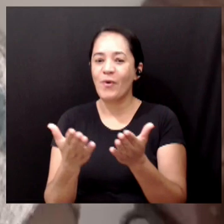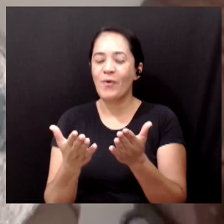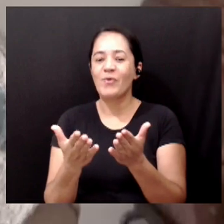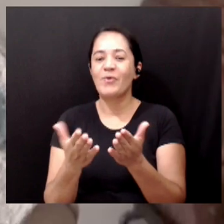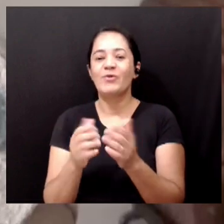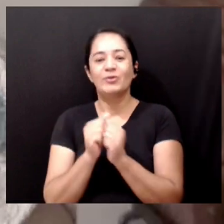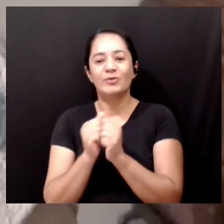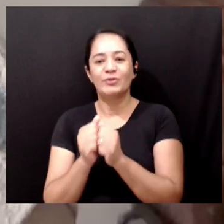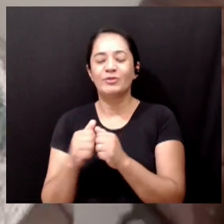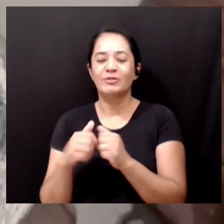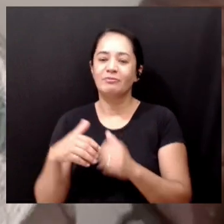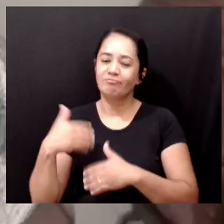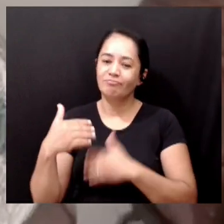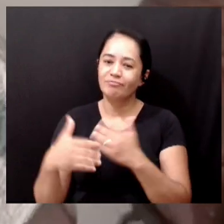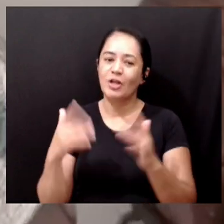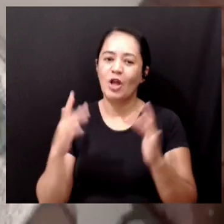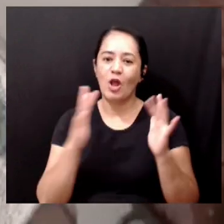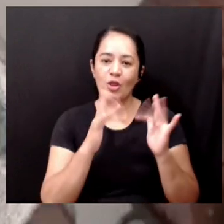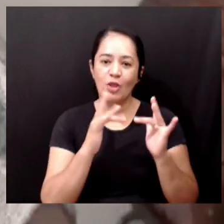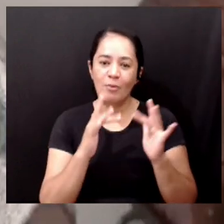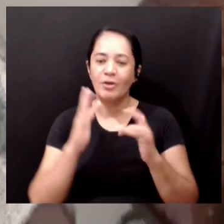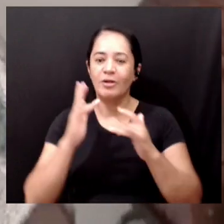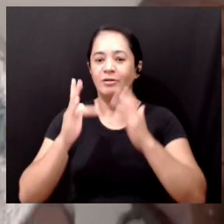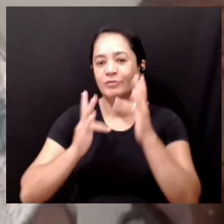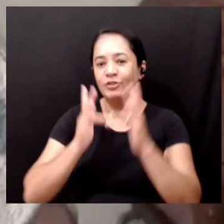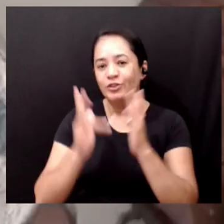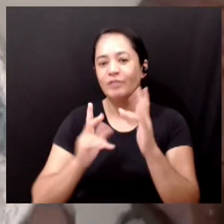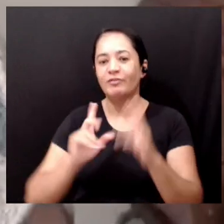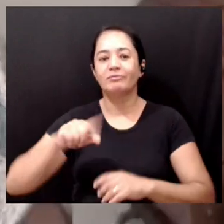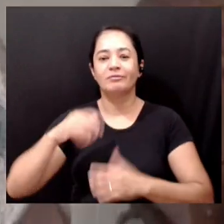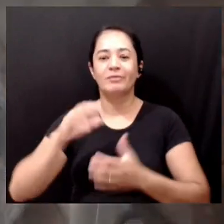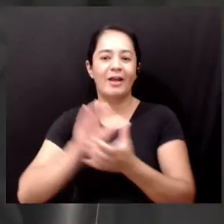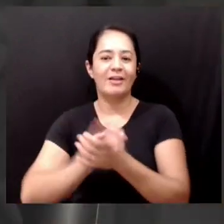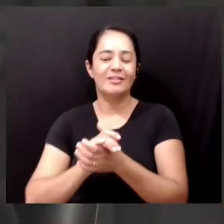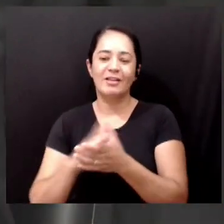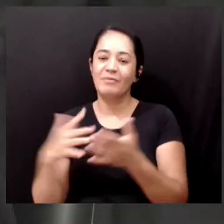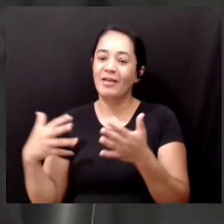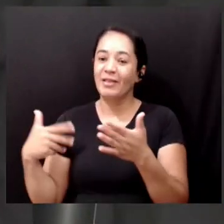E noivamos e casamos. E estamos juntos desde então.